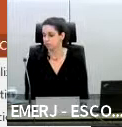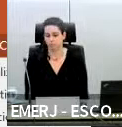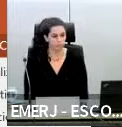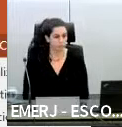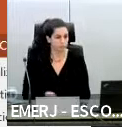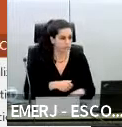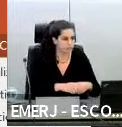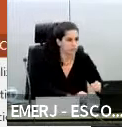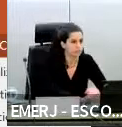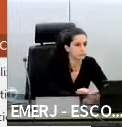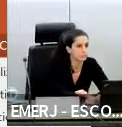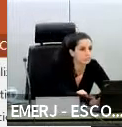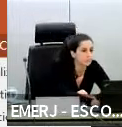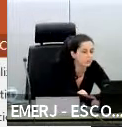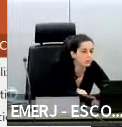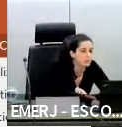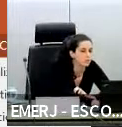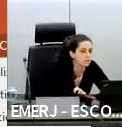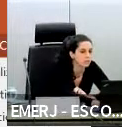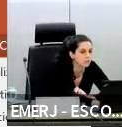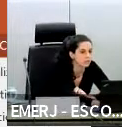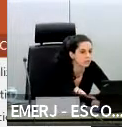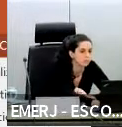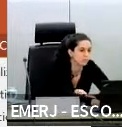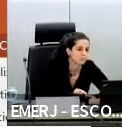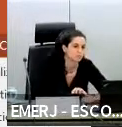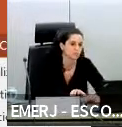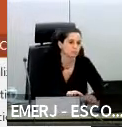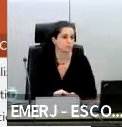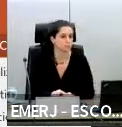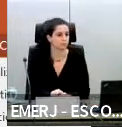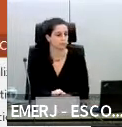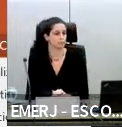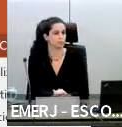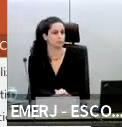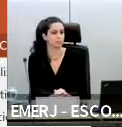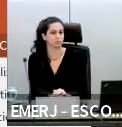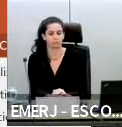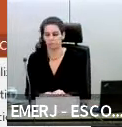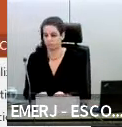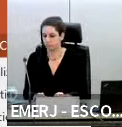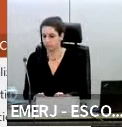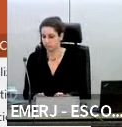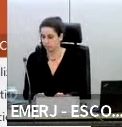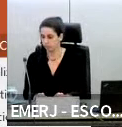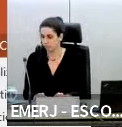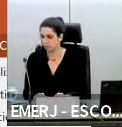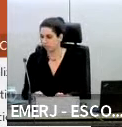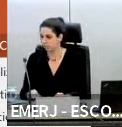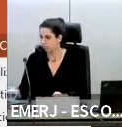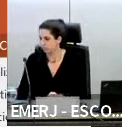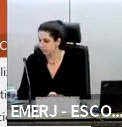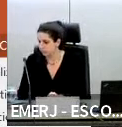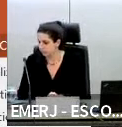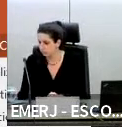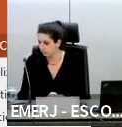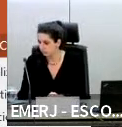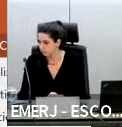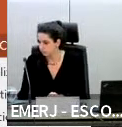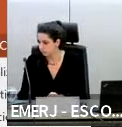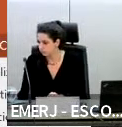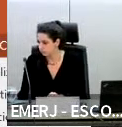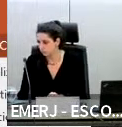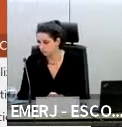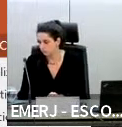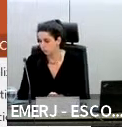de cumprimentá-lo também, né? O professor Brian Gard, é sempre uma emoção ouvi-lo, né? A gente fica muito feliz com